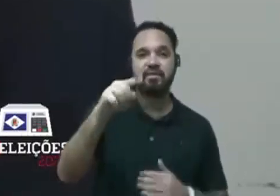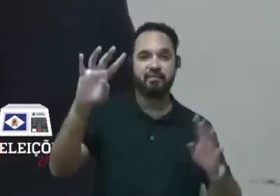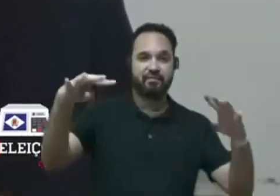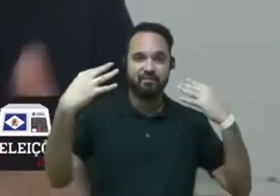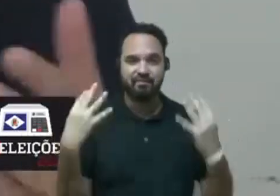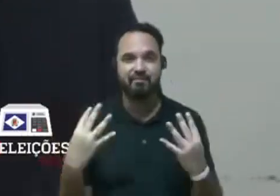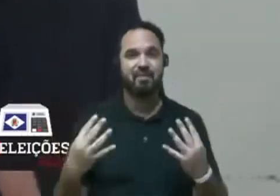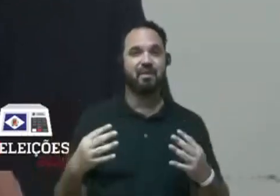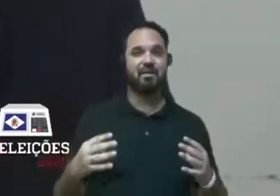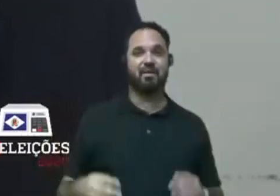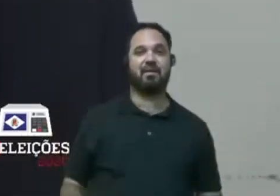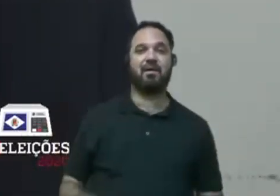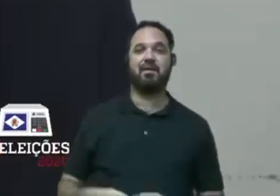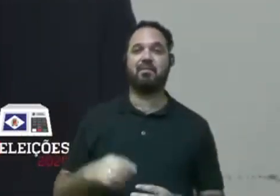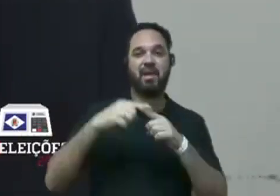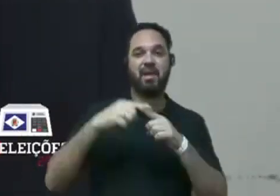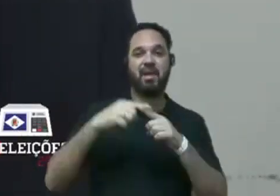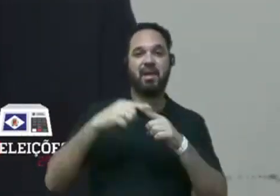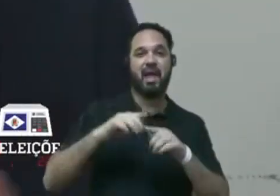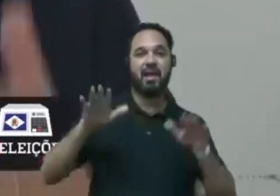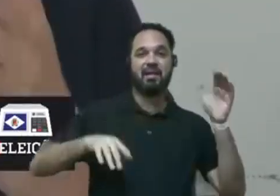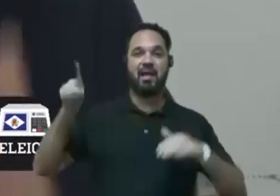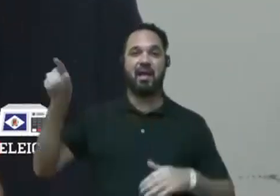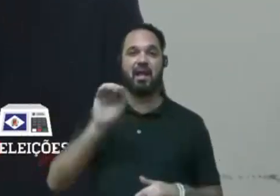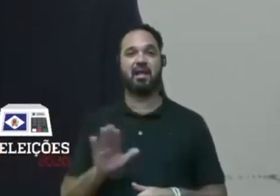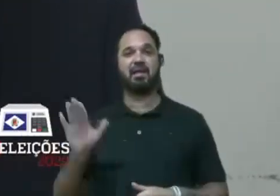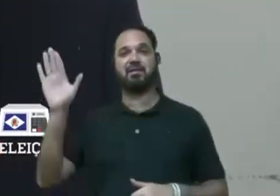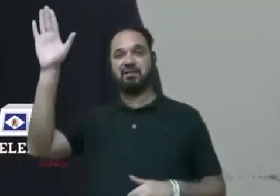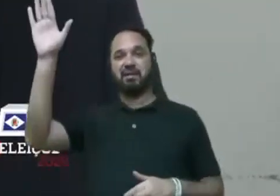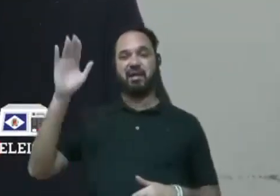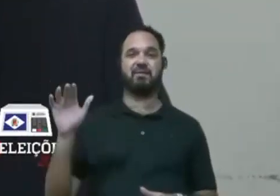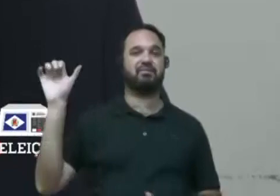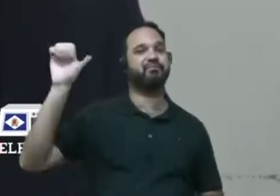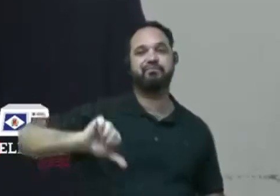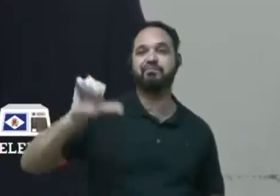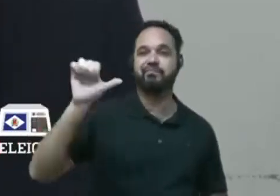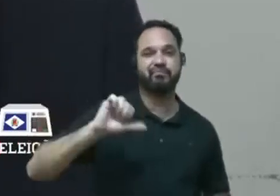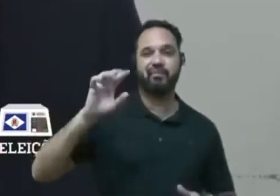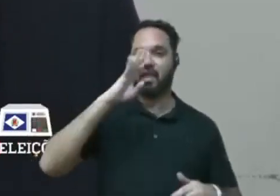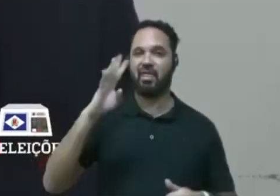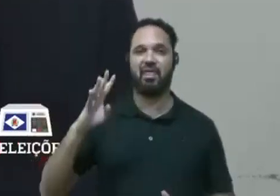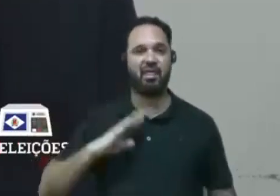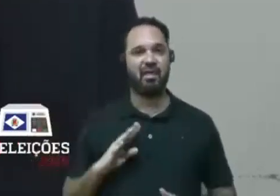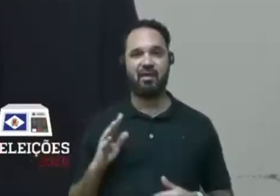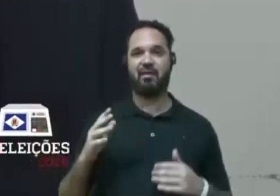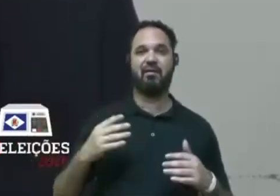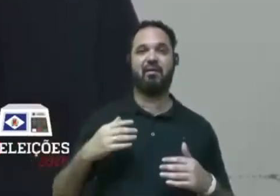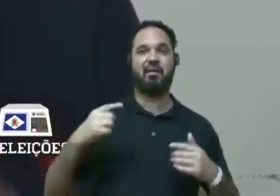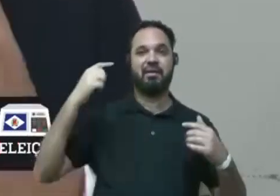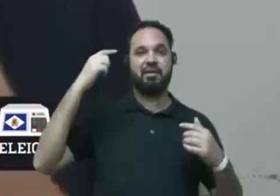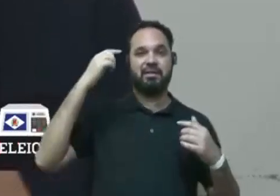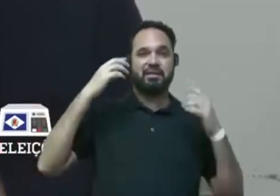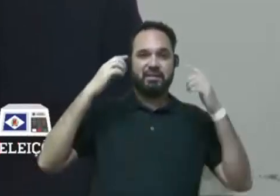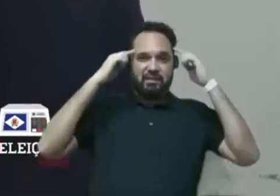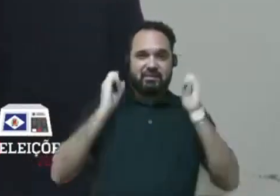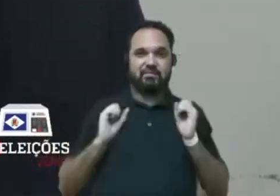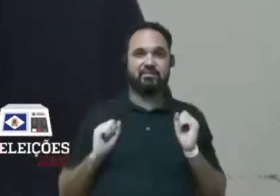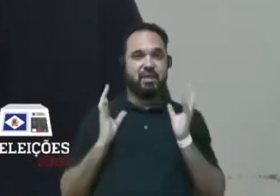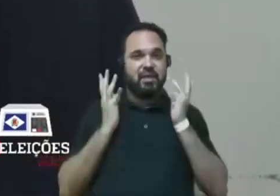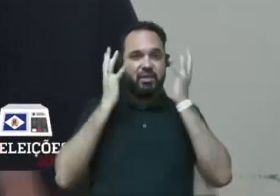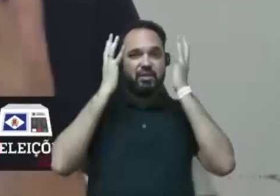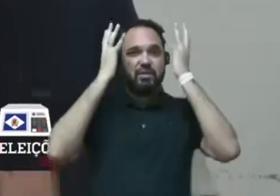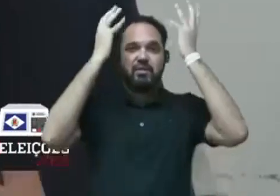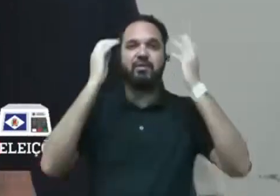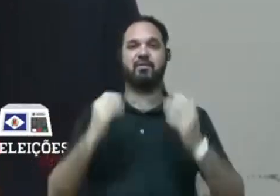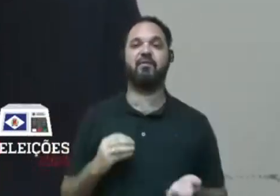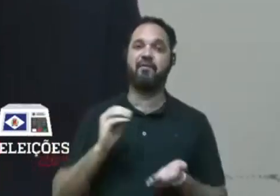leitor que nos ouviu por conta do baixo nível de alguns candidatos o despreparo e o d e o destempero que não faz jus